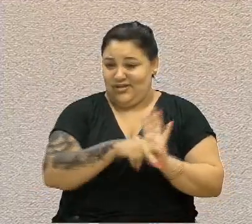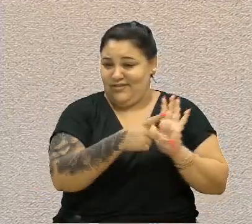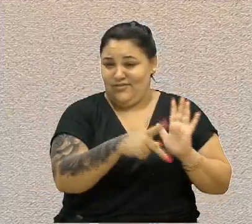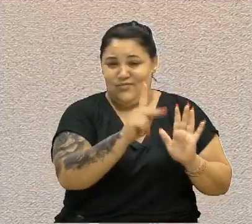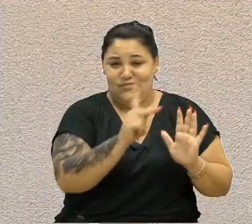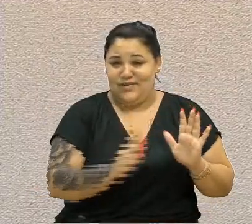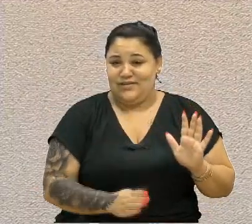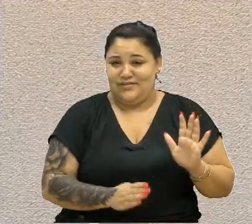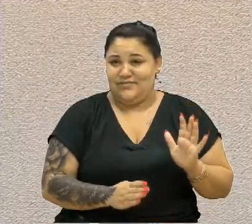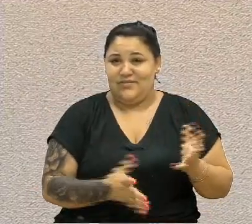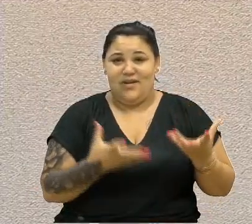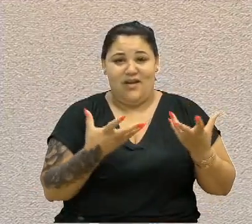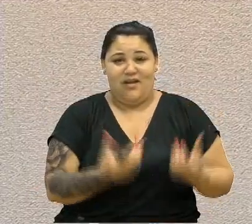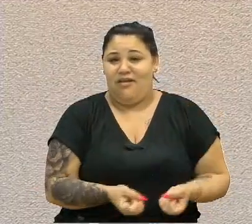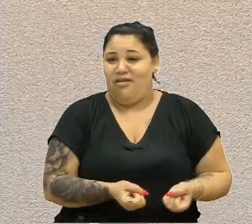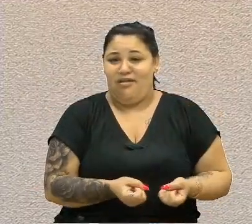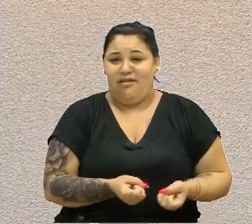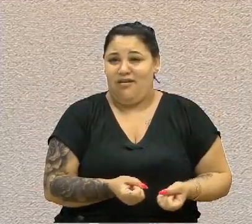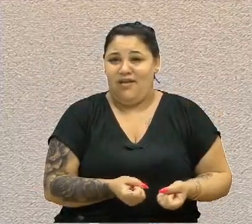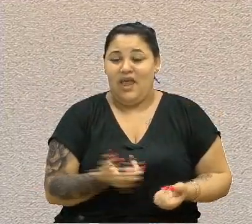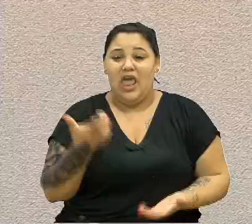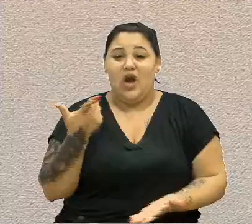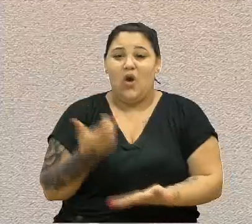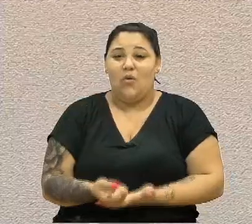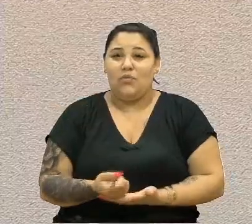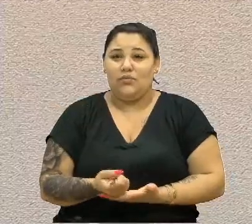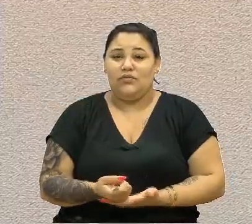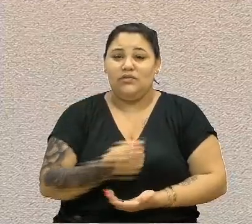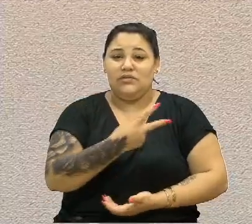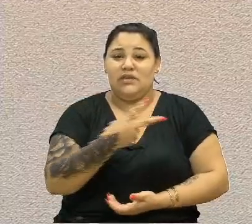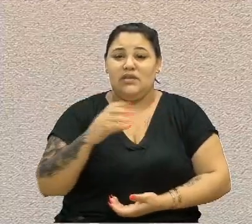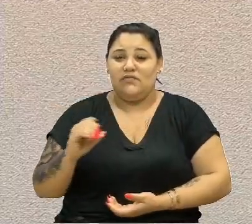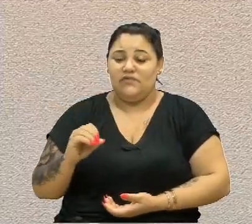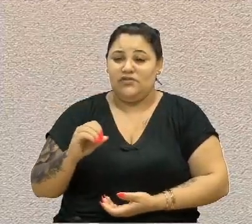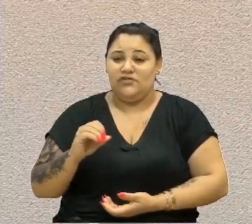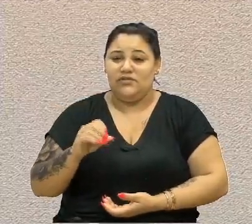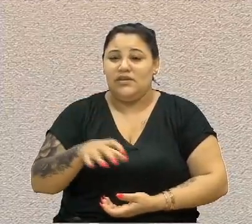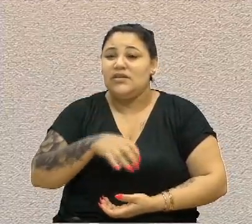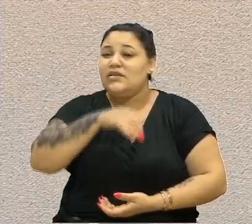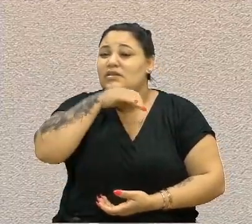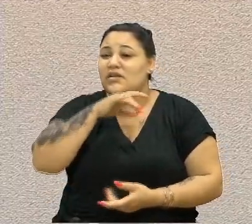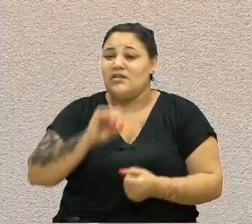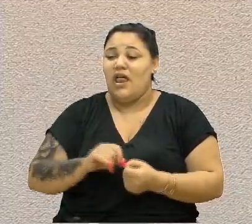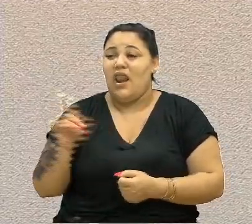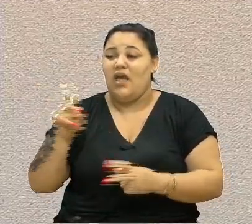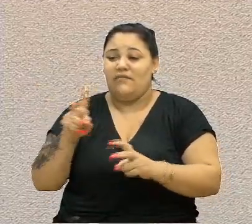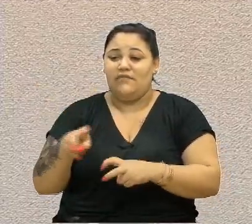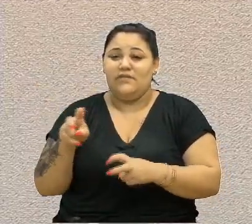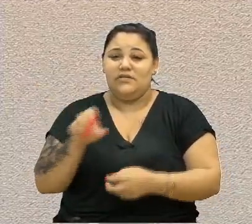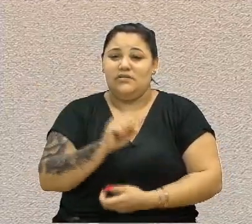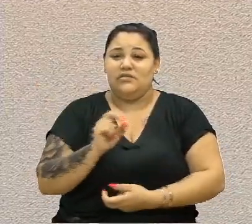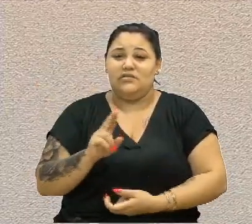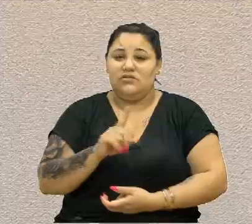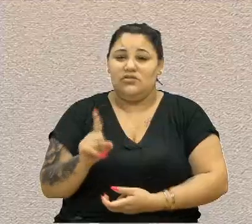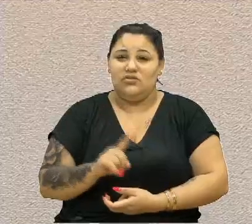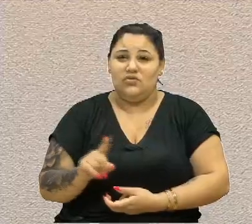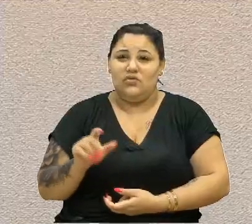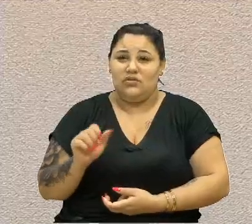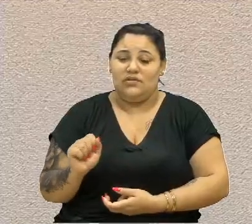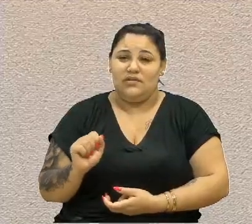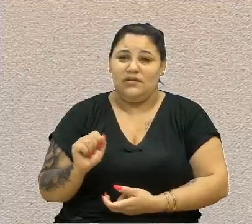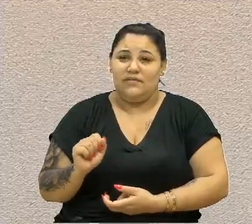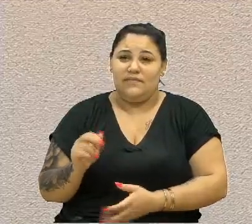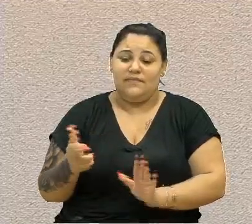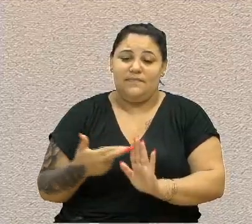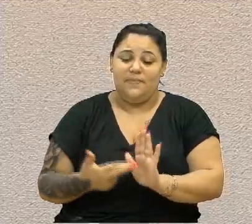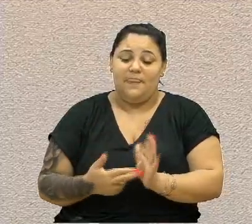ele comprou em dinheiro 120 hectares de terra em Fazenda Souza. E o registro está no